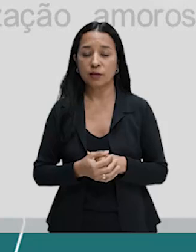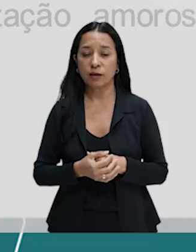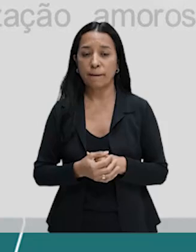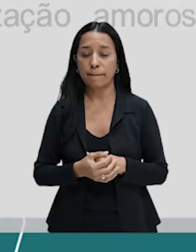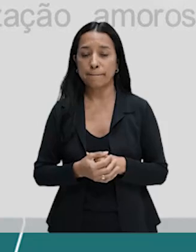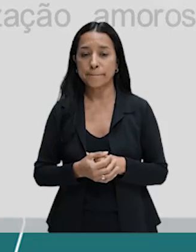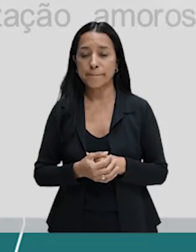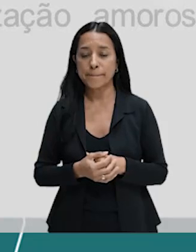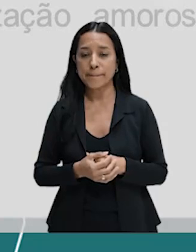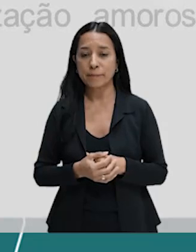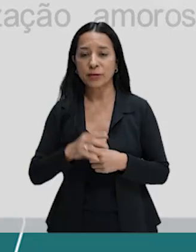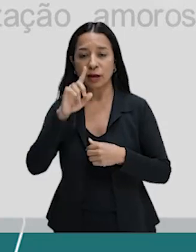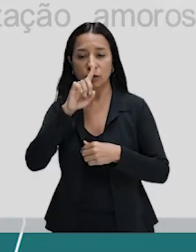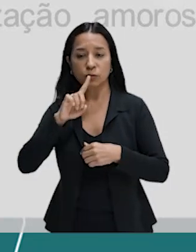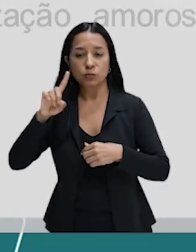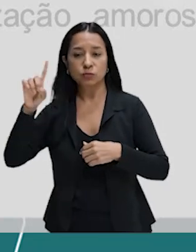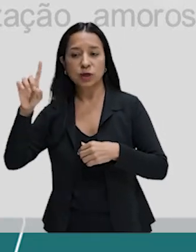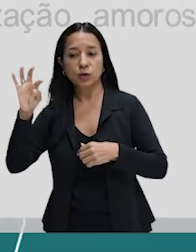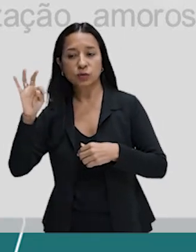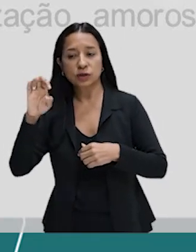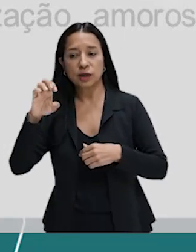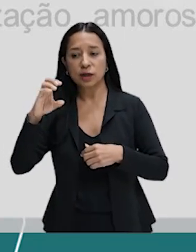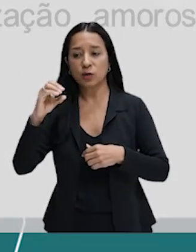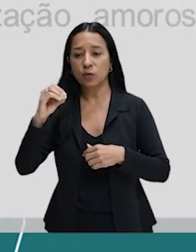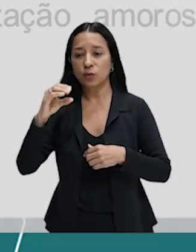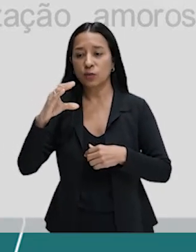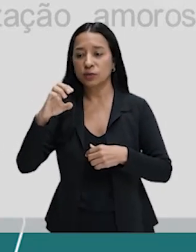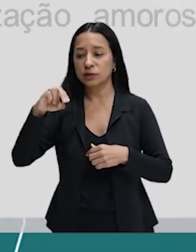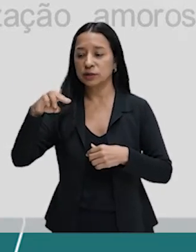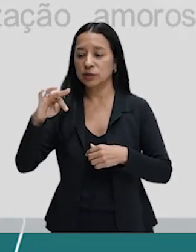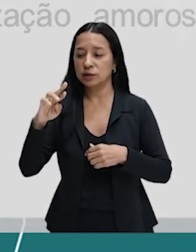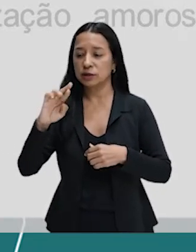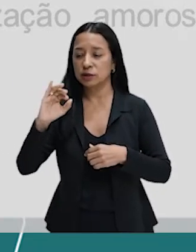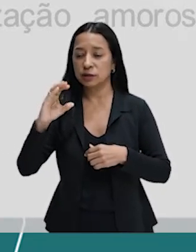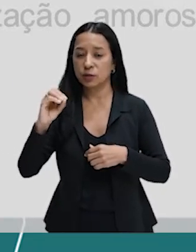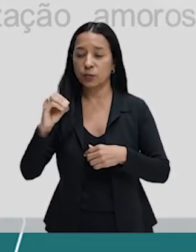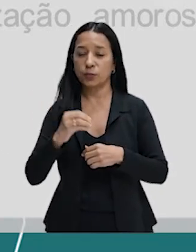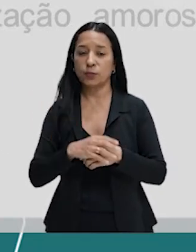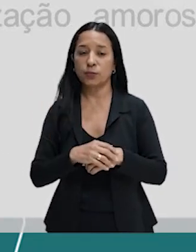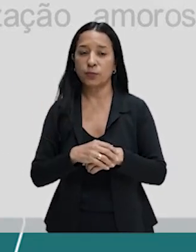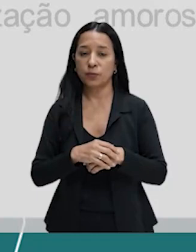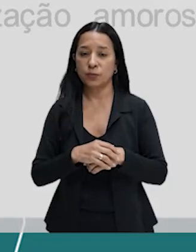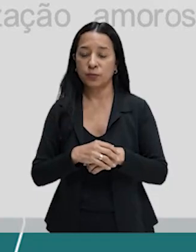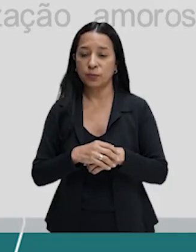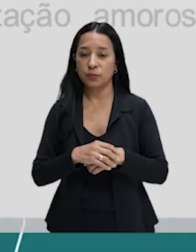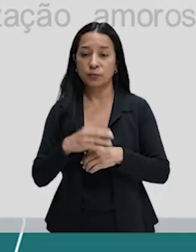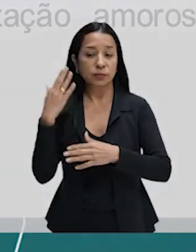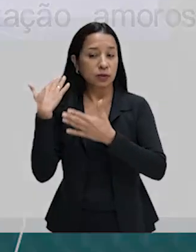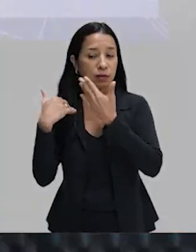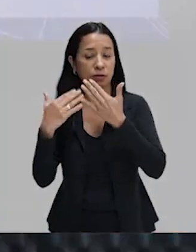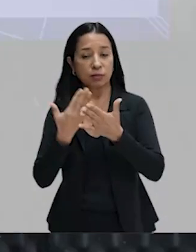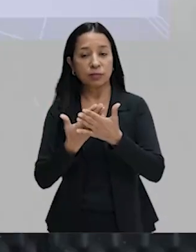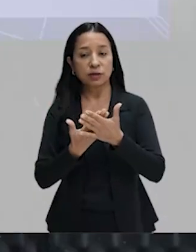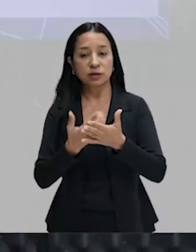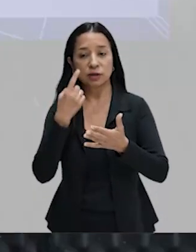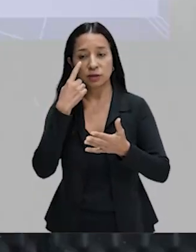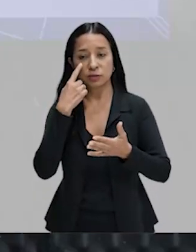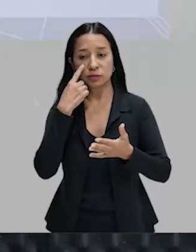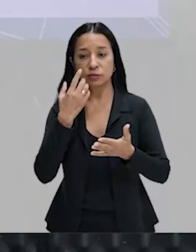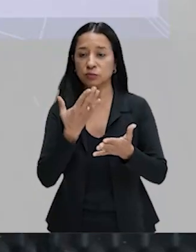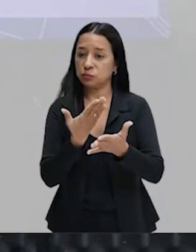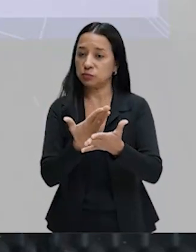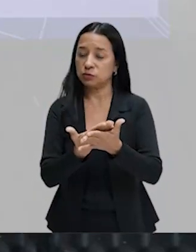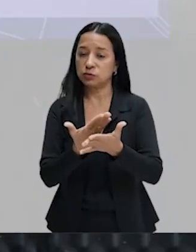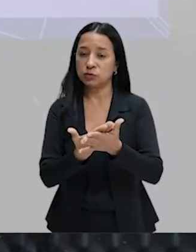Média, o Deus teocêntrico, o Deus todo-poderoso, não, outros deuses. Vimos na aula passada o nascimento de Vênus, é um